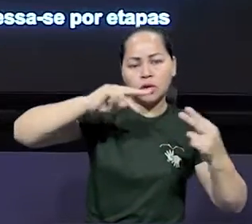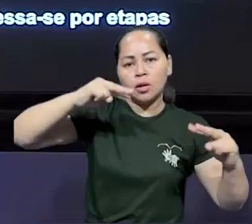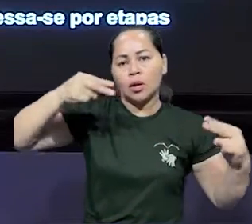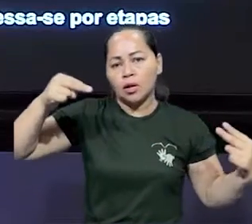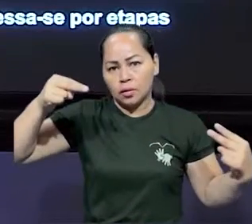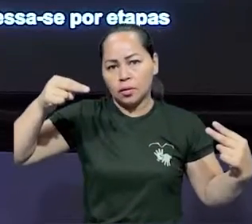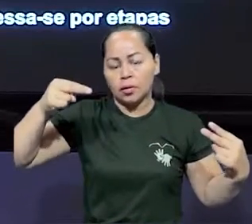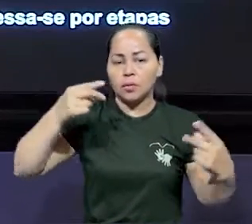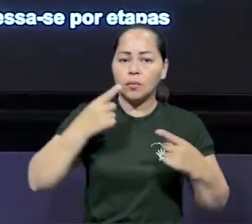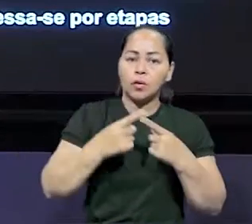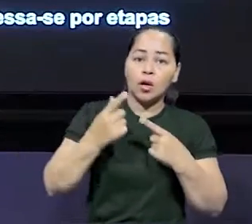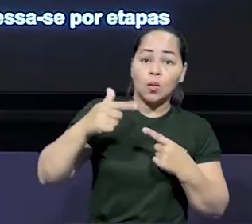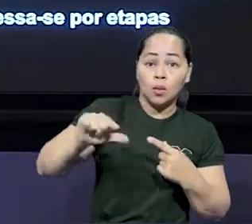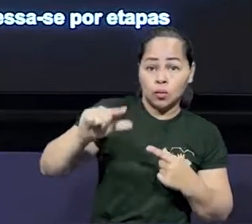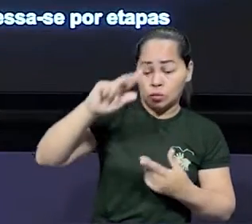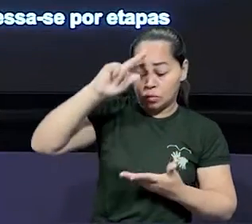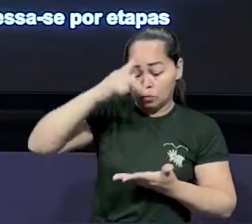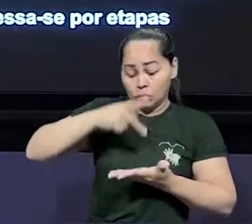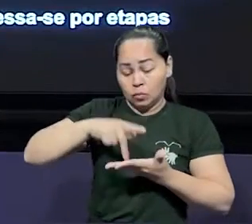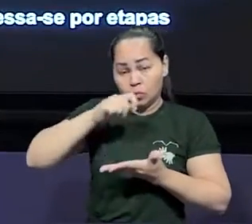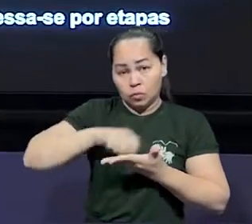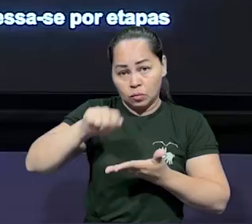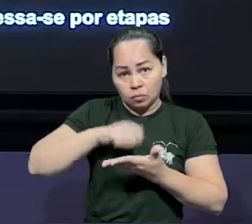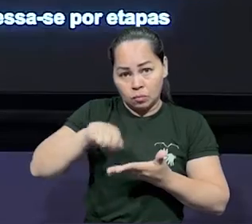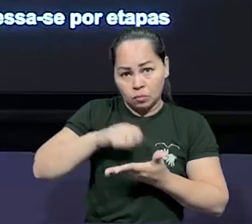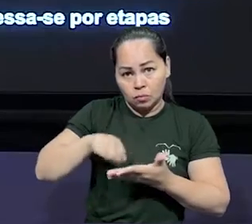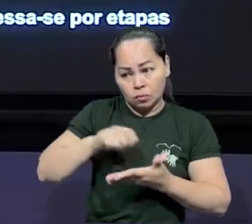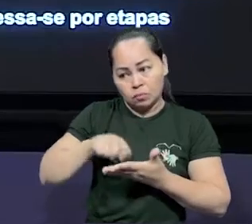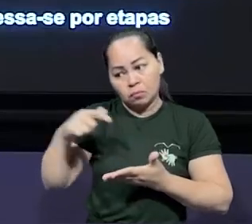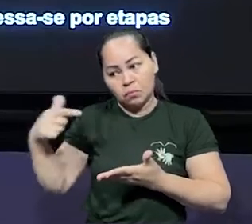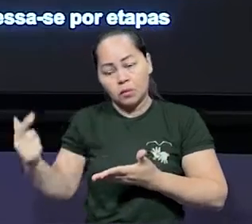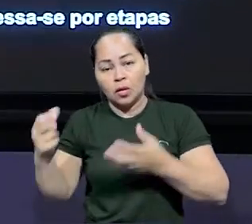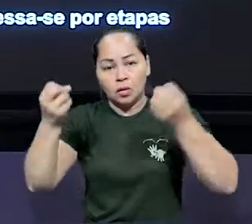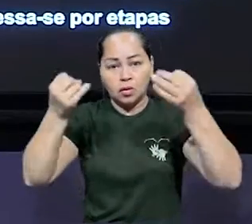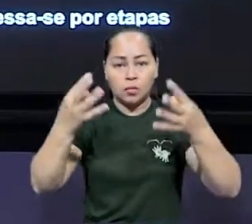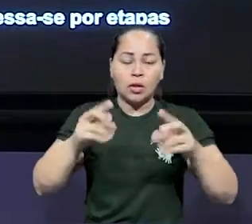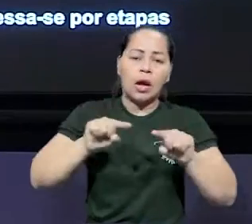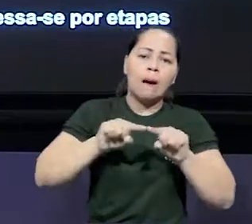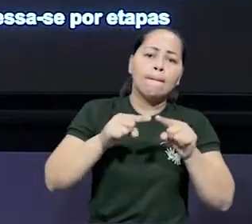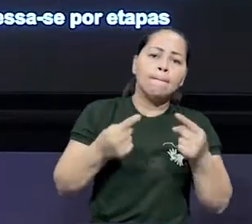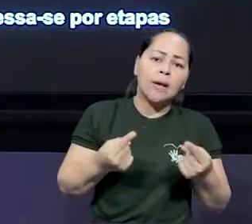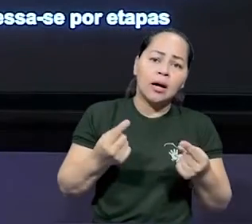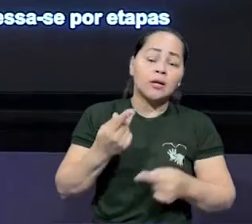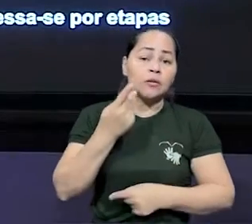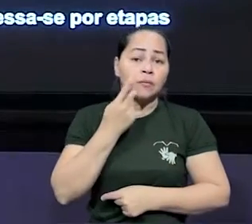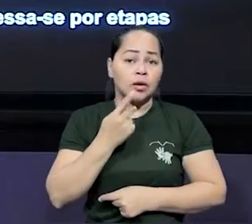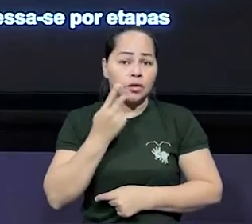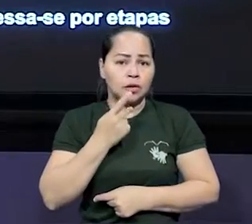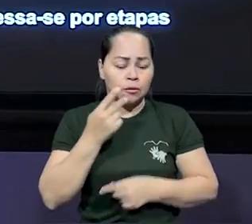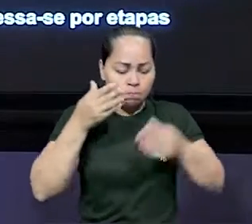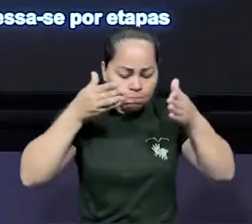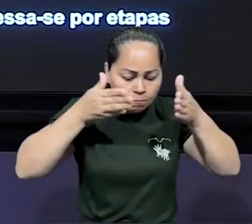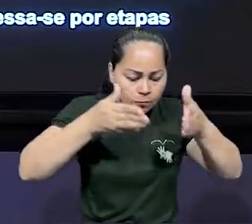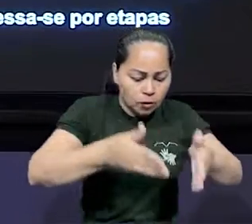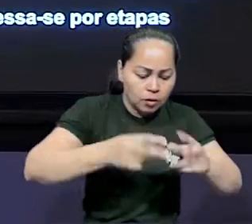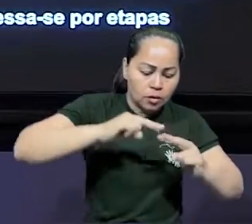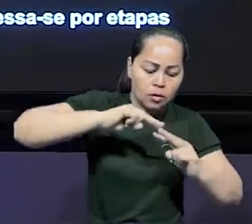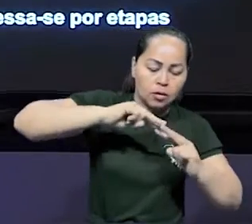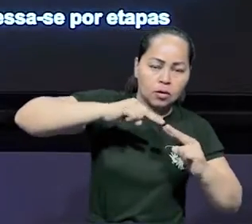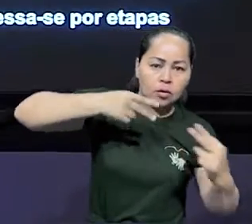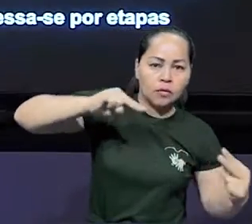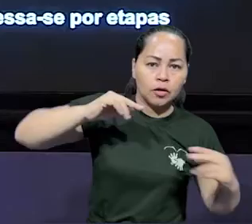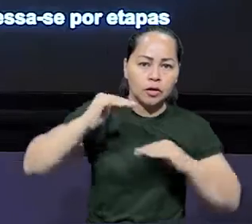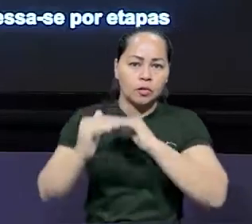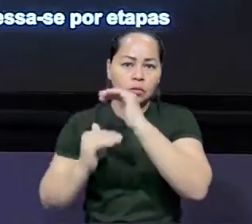entre outros autores, é um teórico que busca compreender a gênese do pensamento humano, a gênese